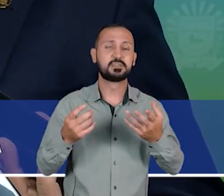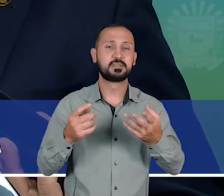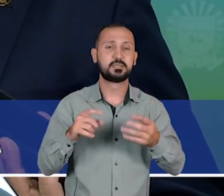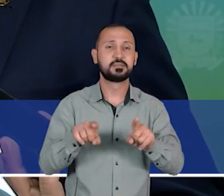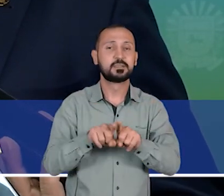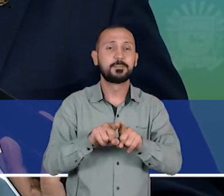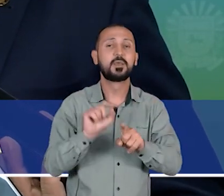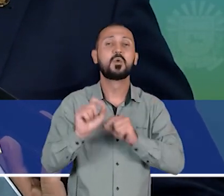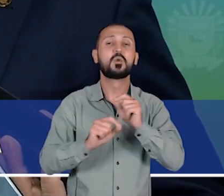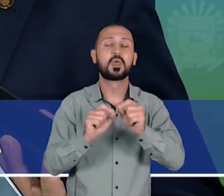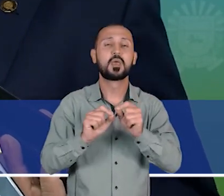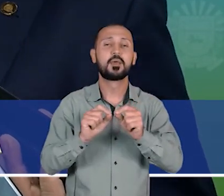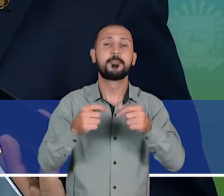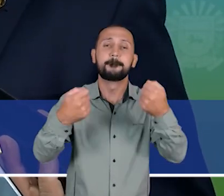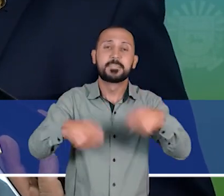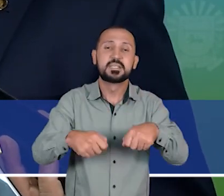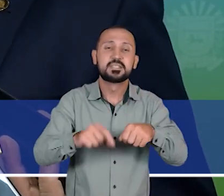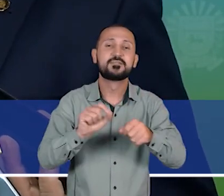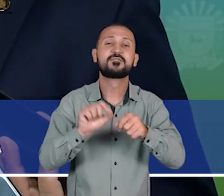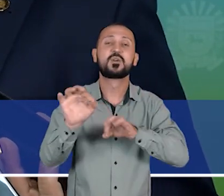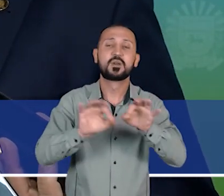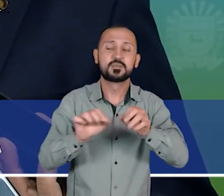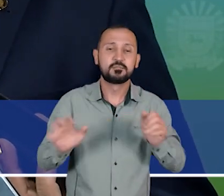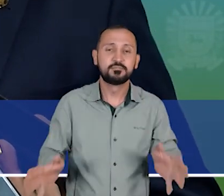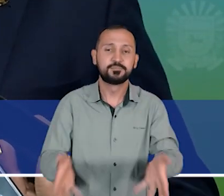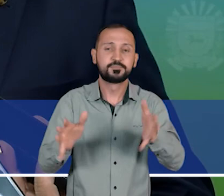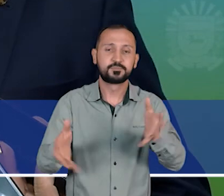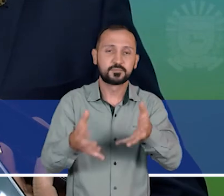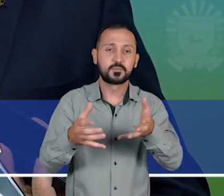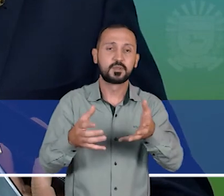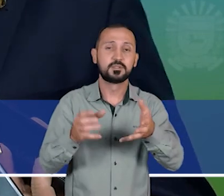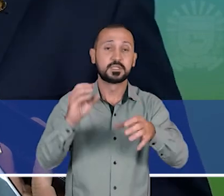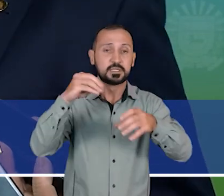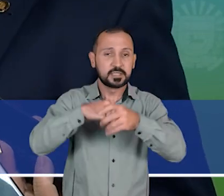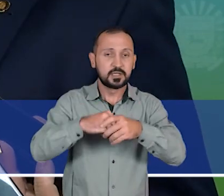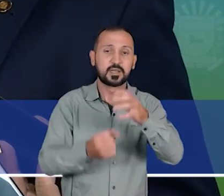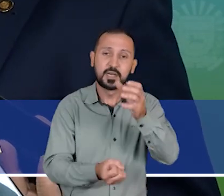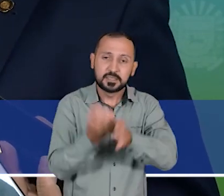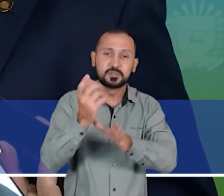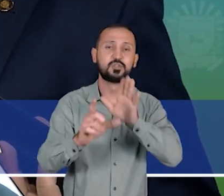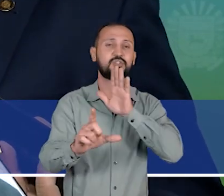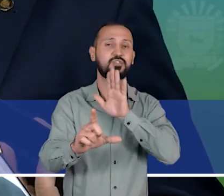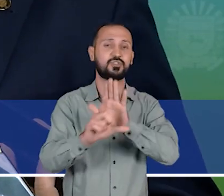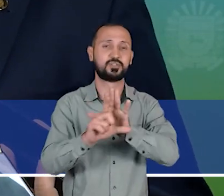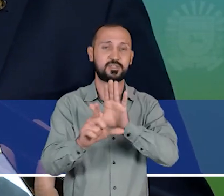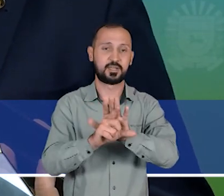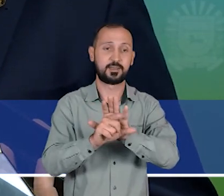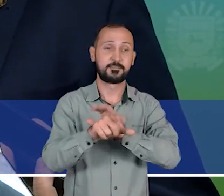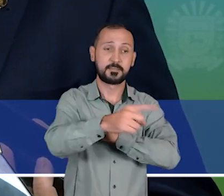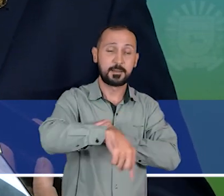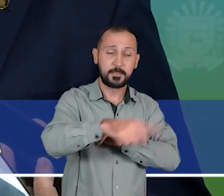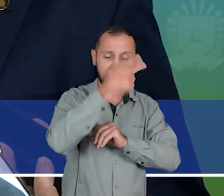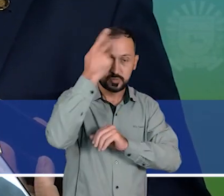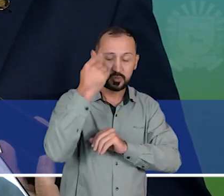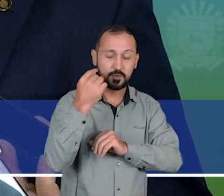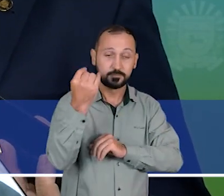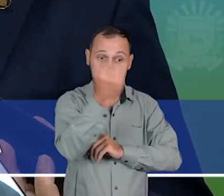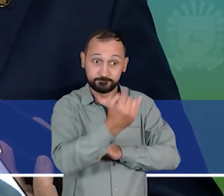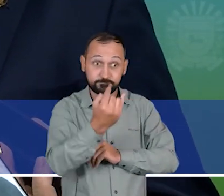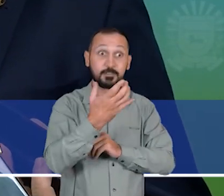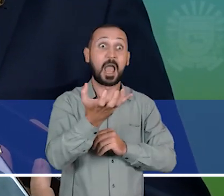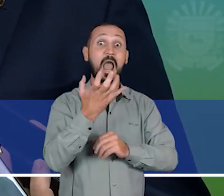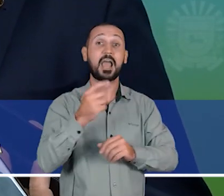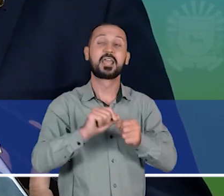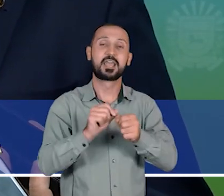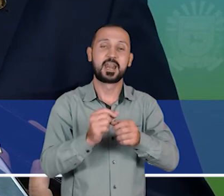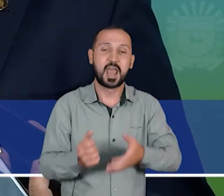tecnologia e os incentivos que podem ser dados através de medidas legislativas para estimular o empreendedor rural